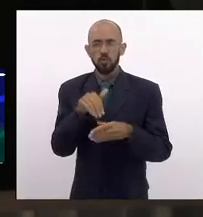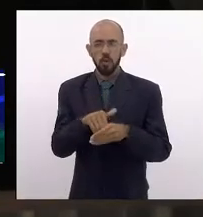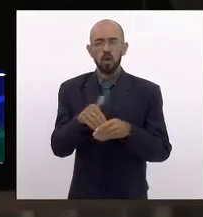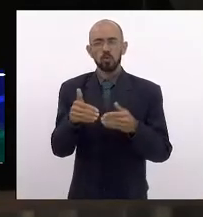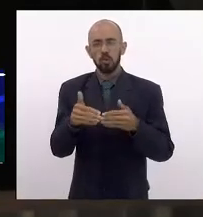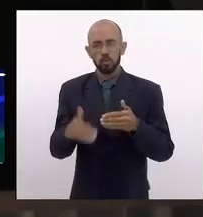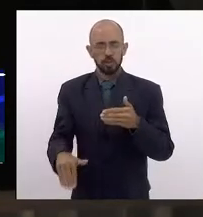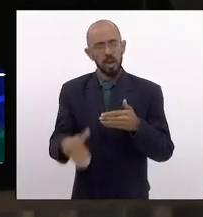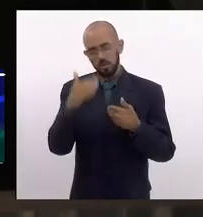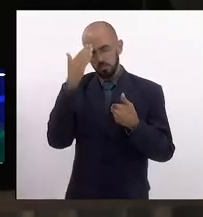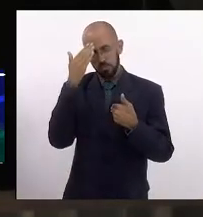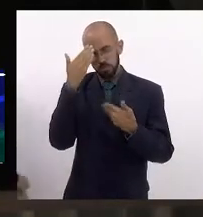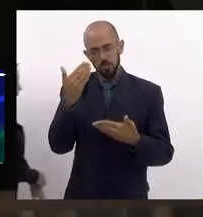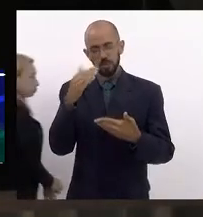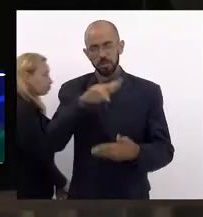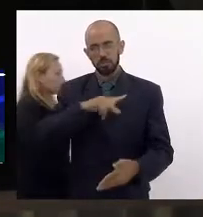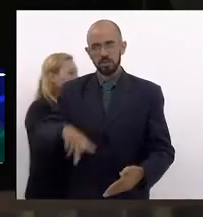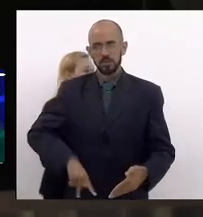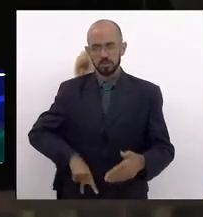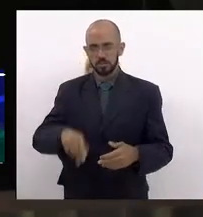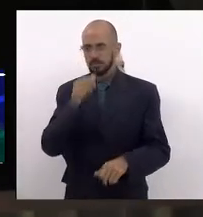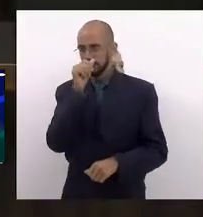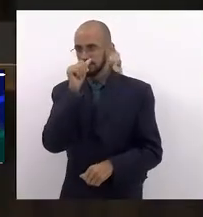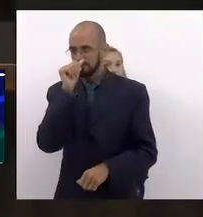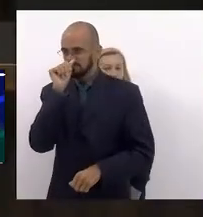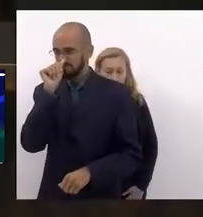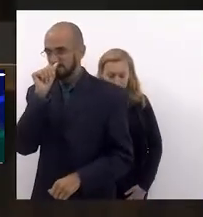voto contrário muito obrigado a presidente